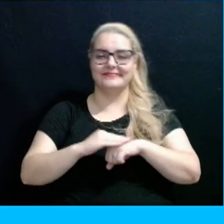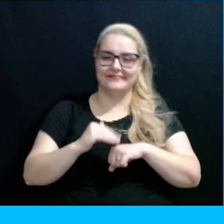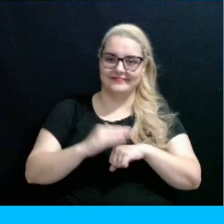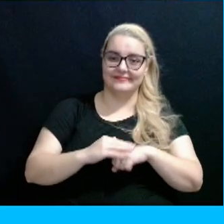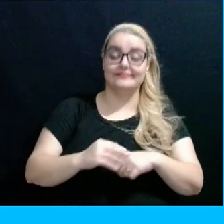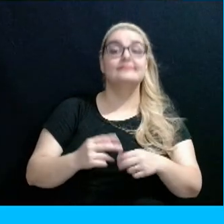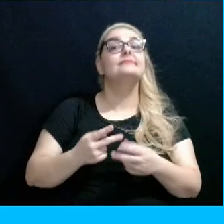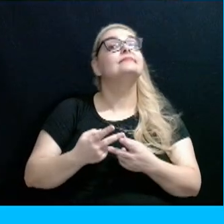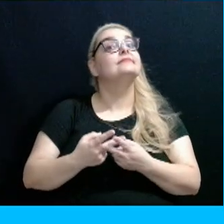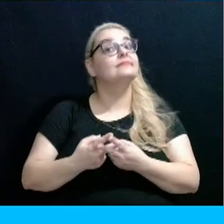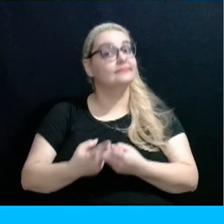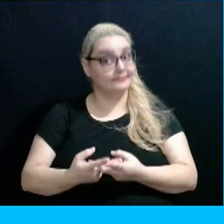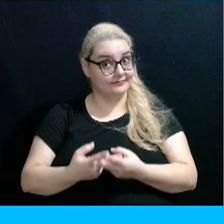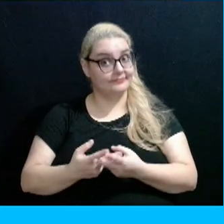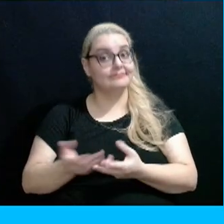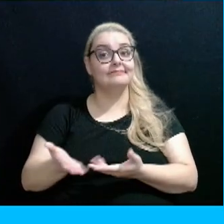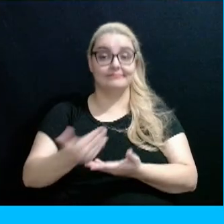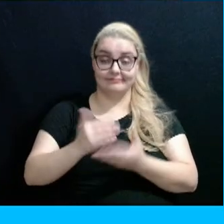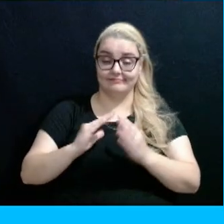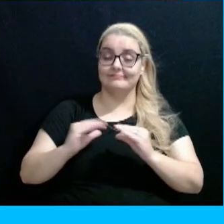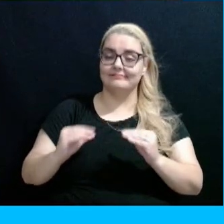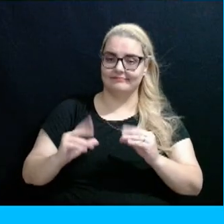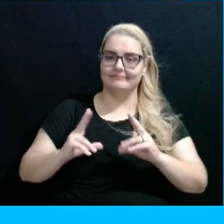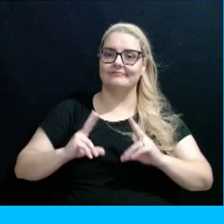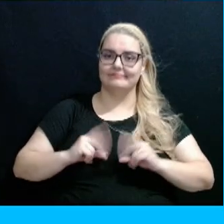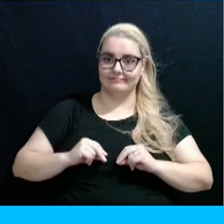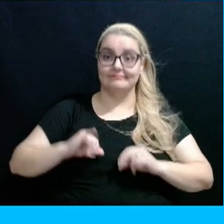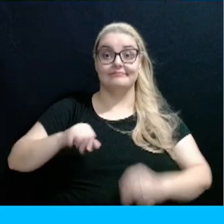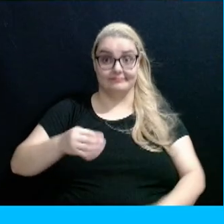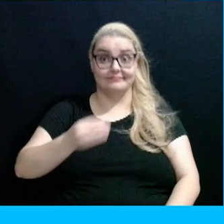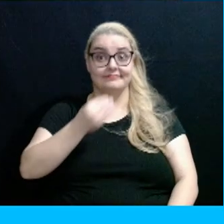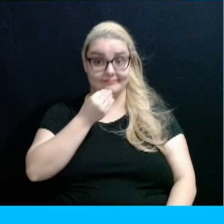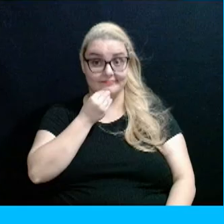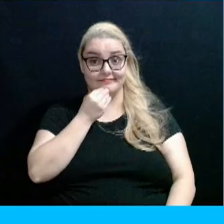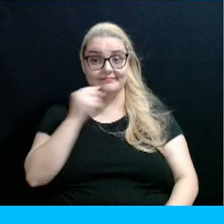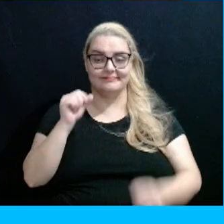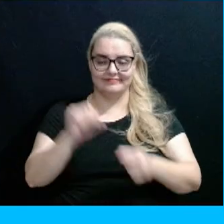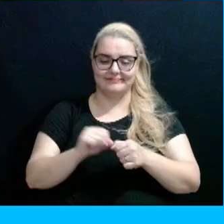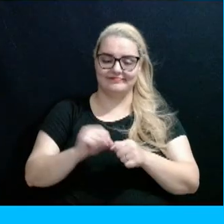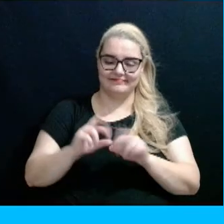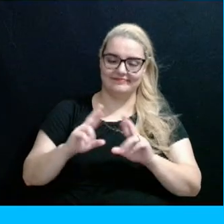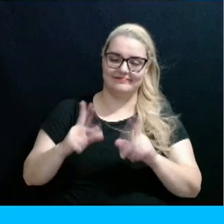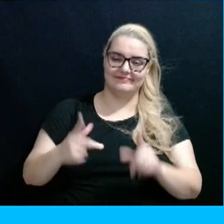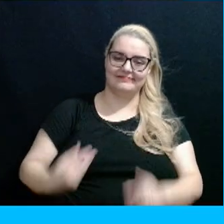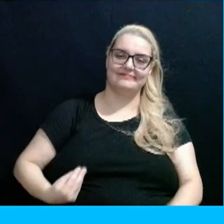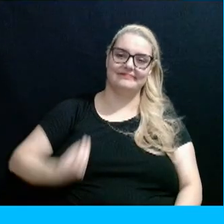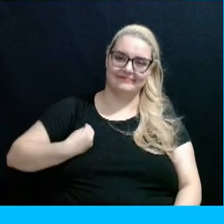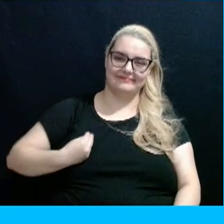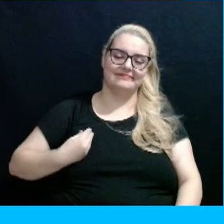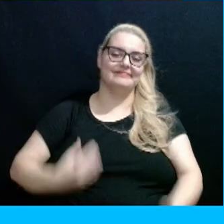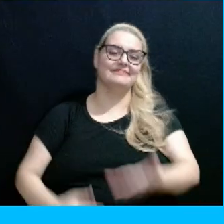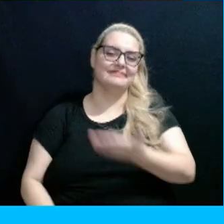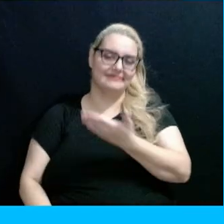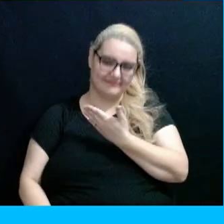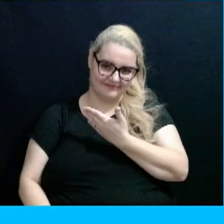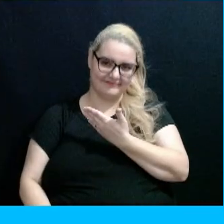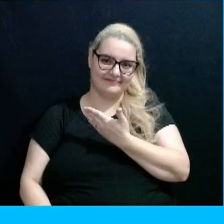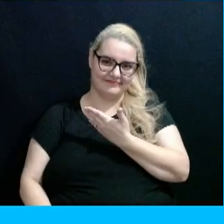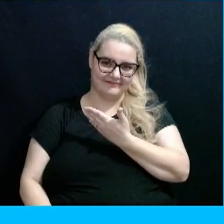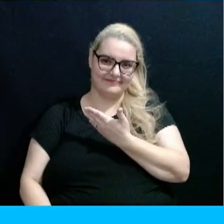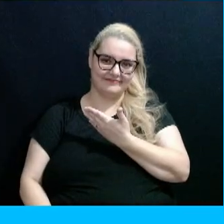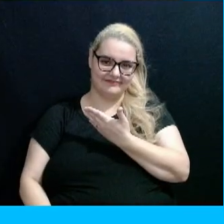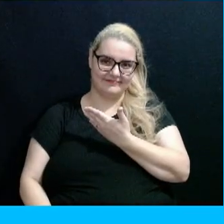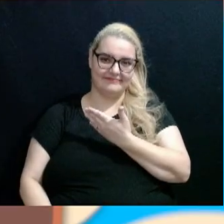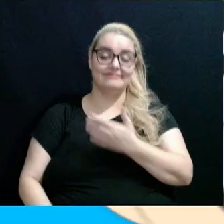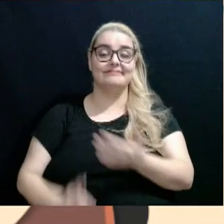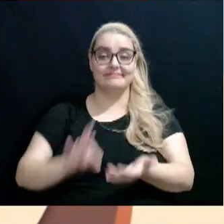paciência e acolhimento. É uma oportunidade de fazer a diferença na vida de um animalzinho que